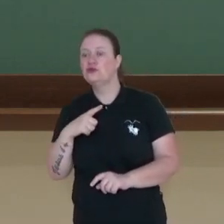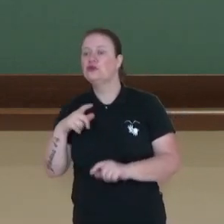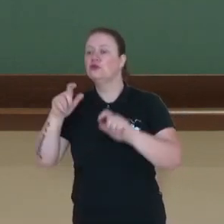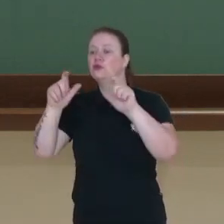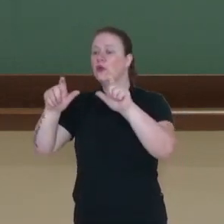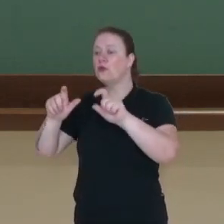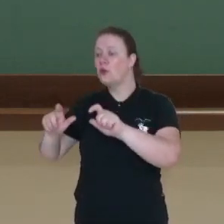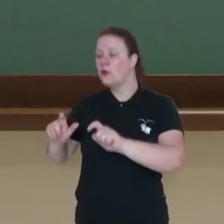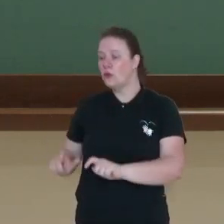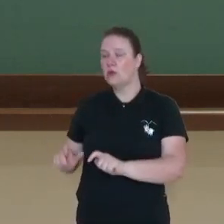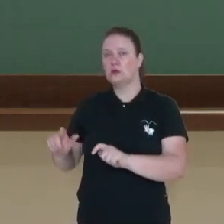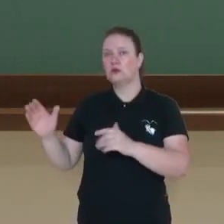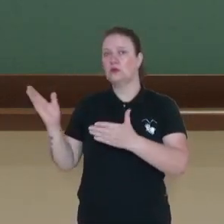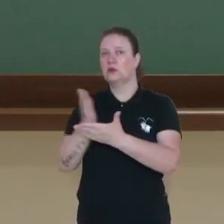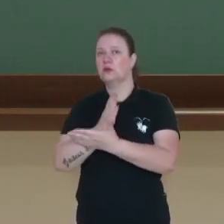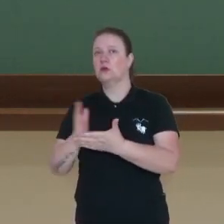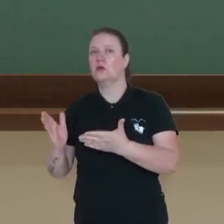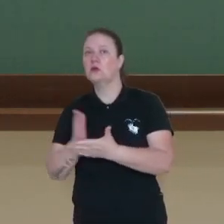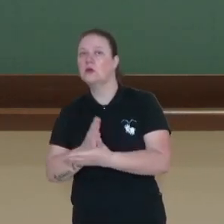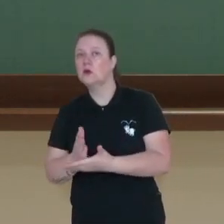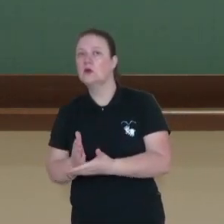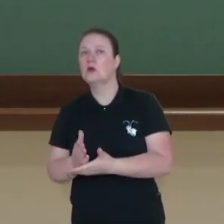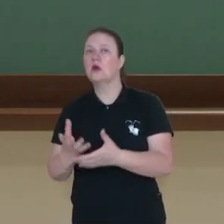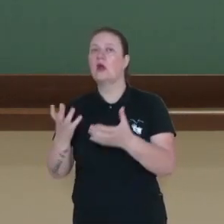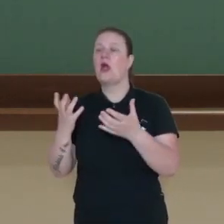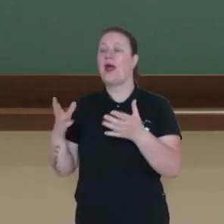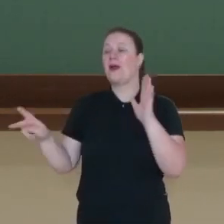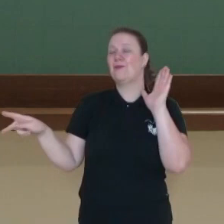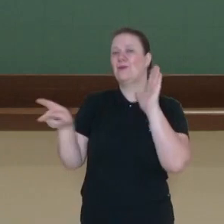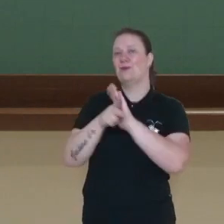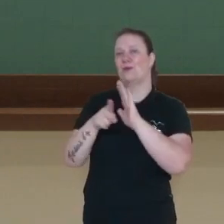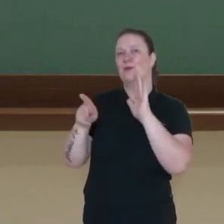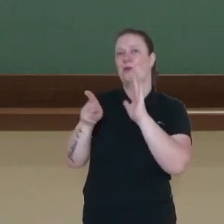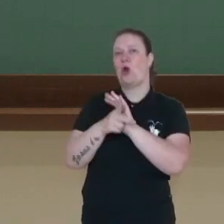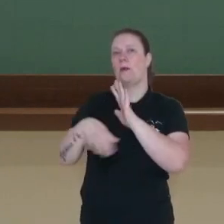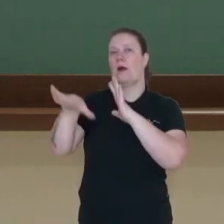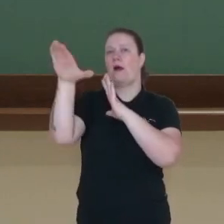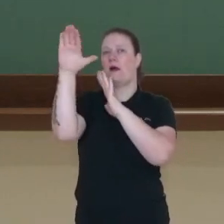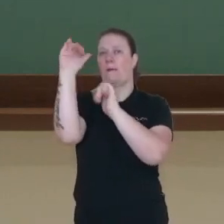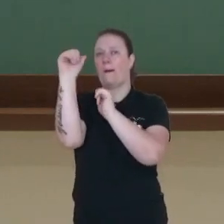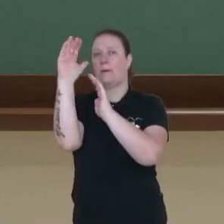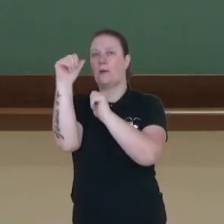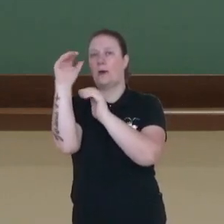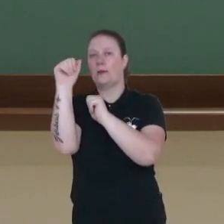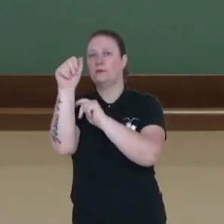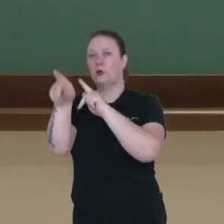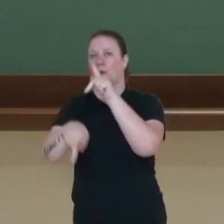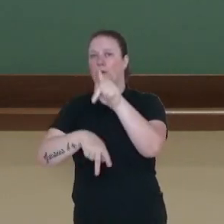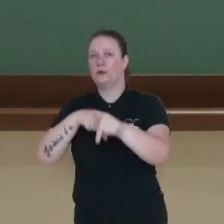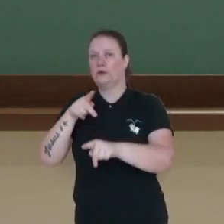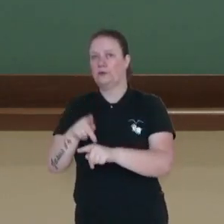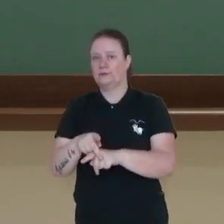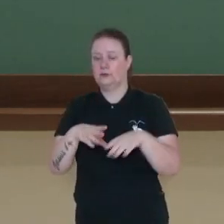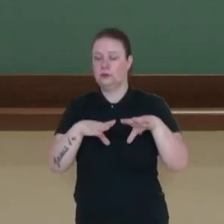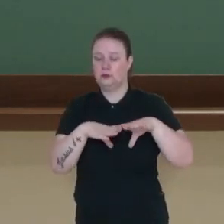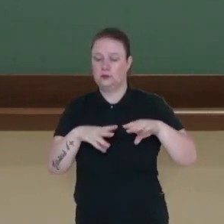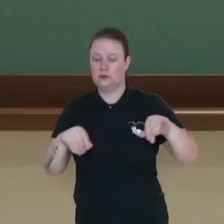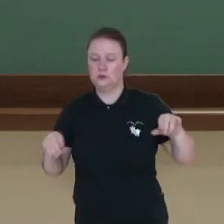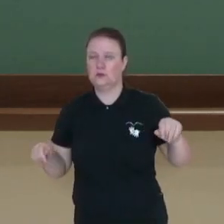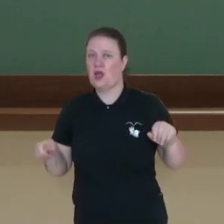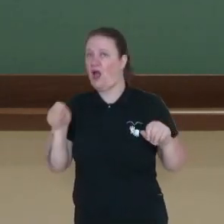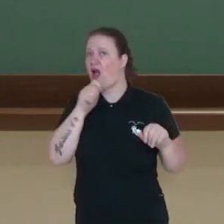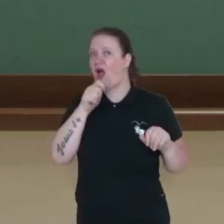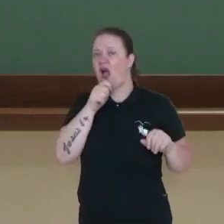que dividiam as terras americanas, pertencia à coroa espanhola e eram terras não